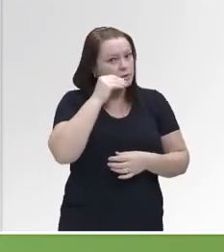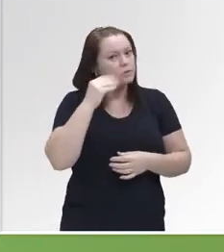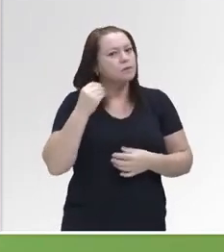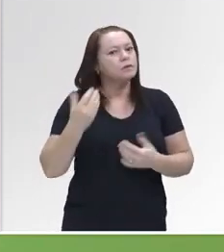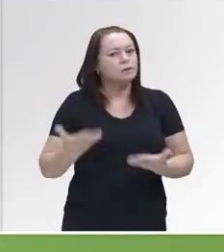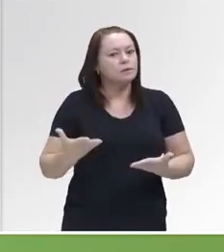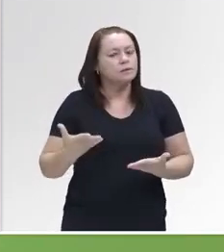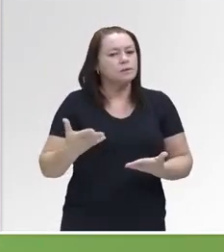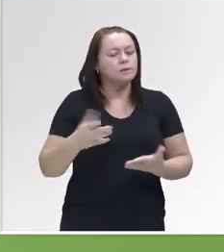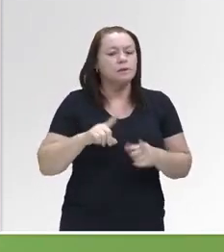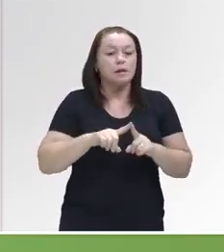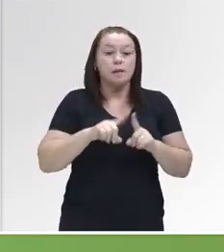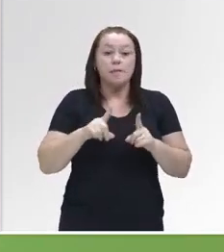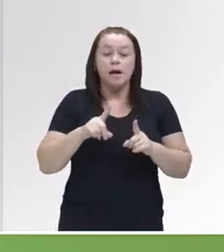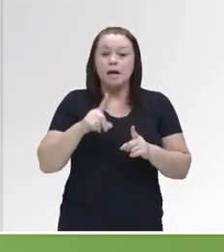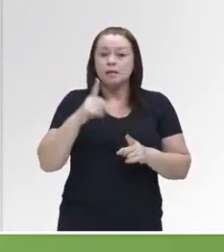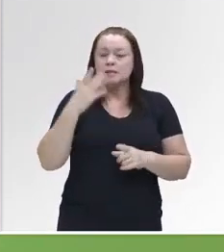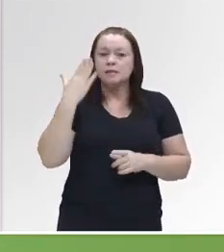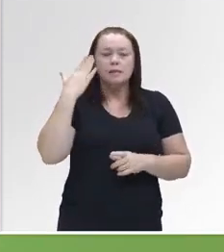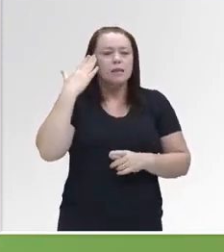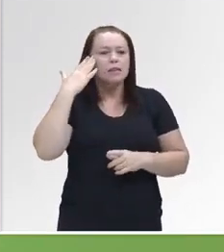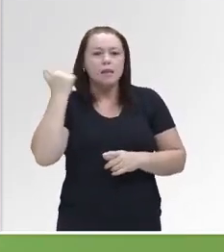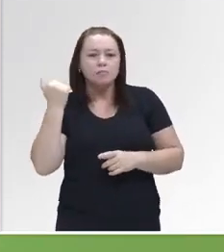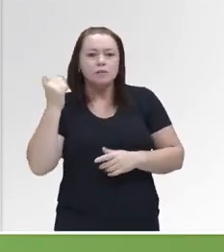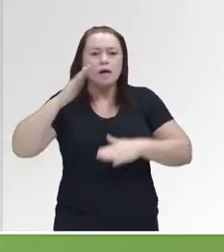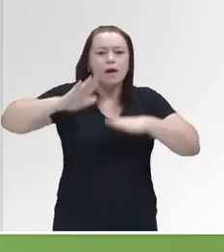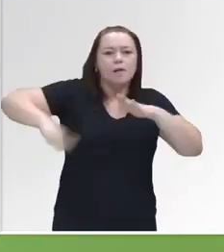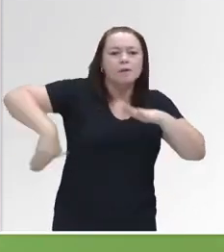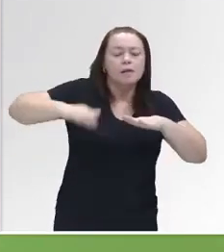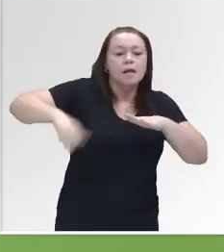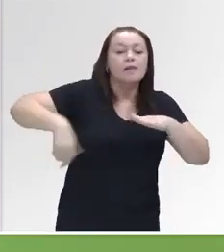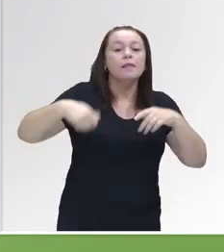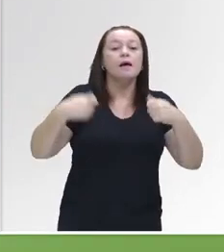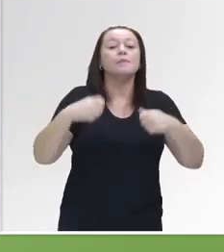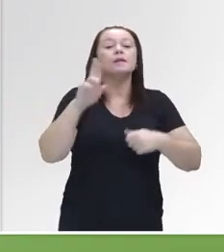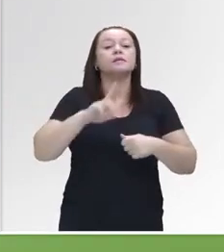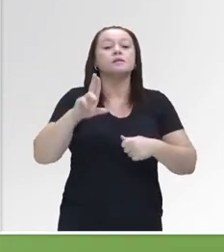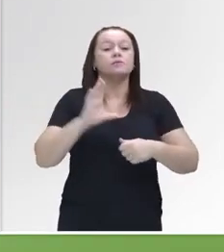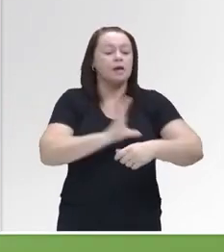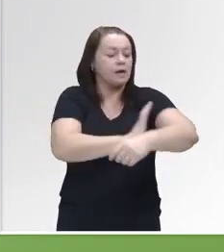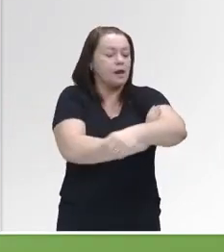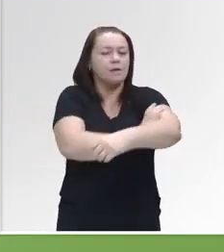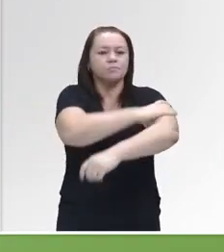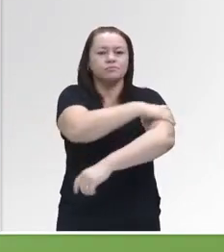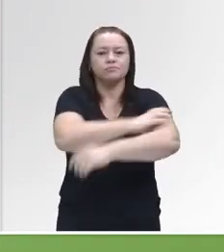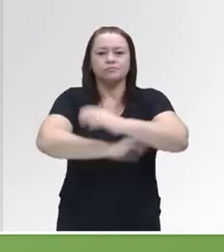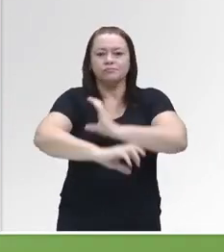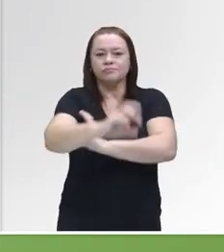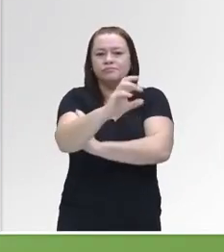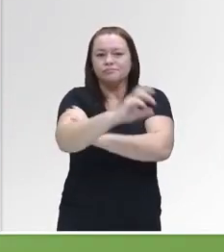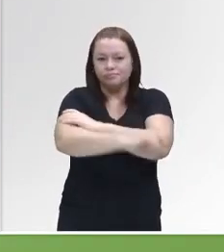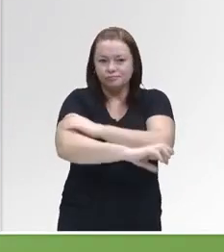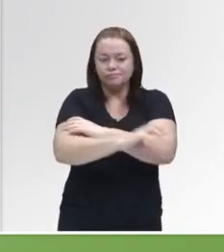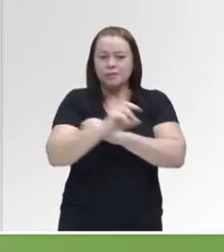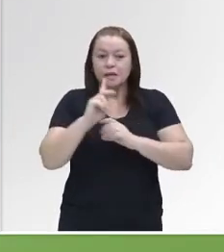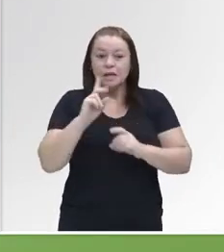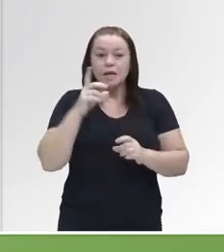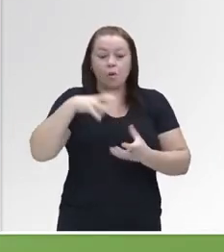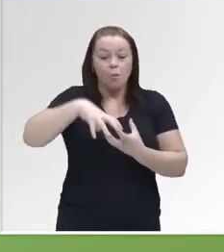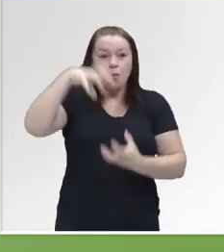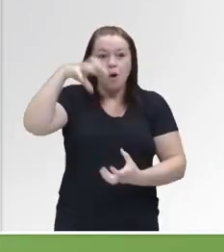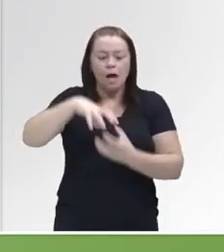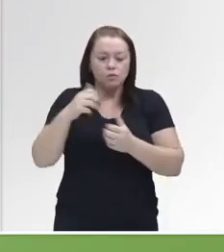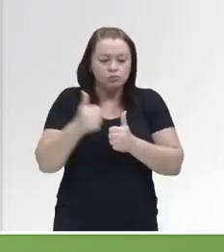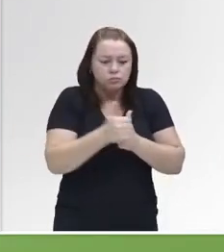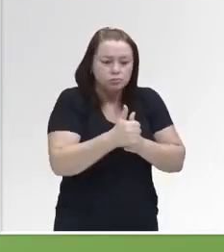não souberem nadar, elas devem usar boias e ser acompanhadas por adulto, tudo bem?